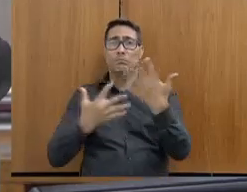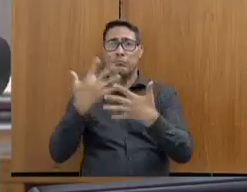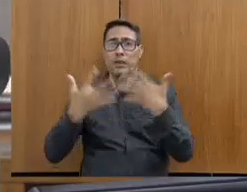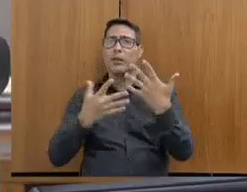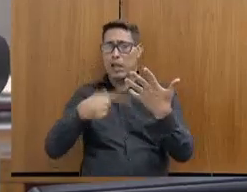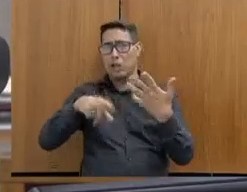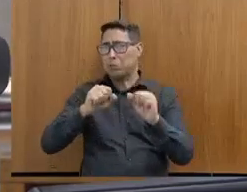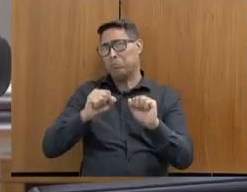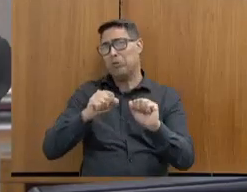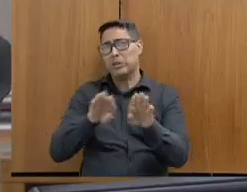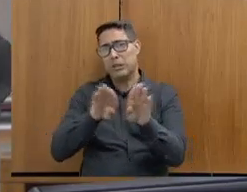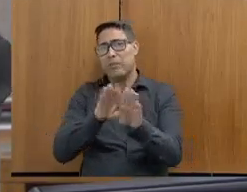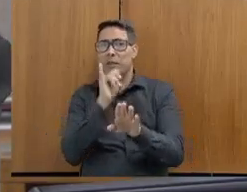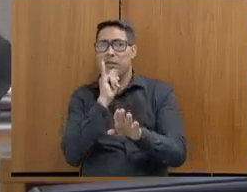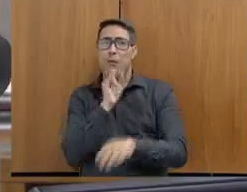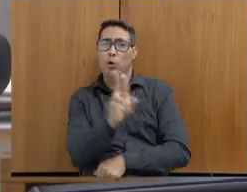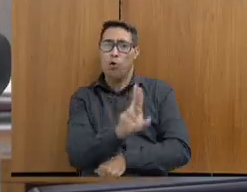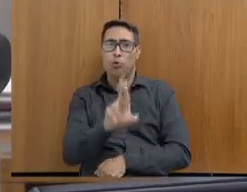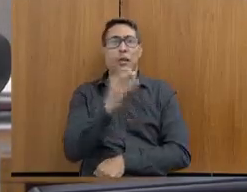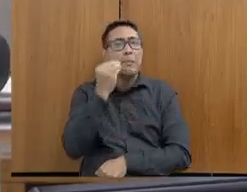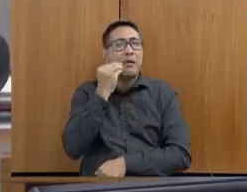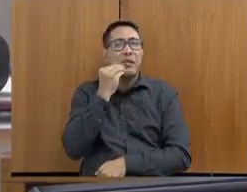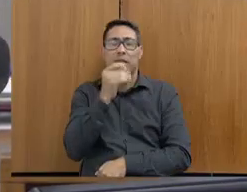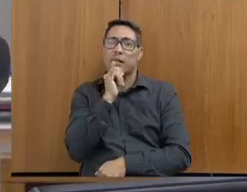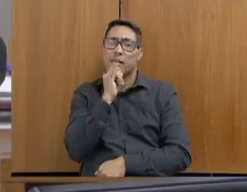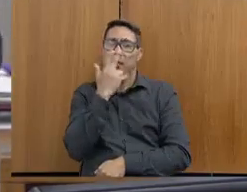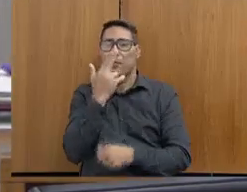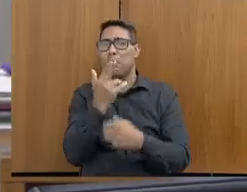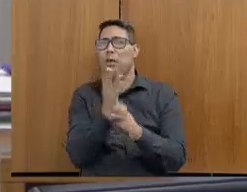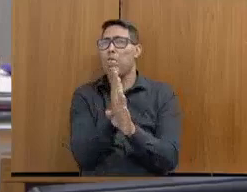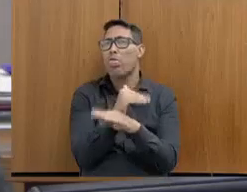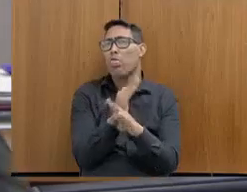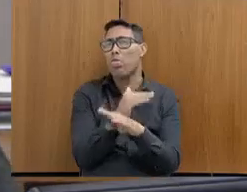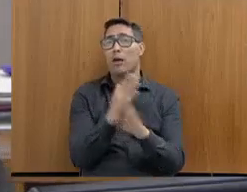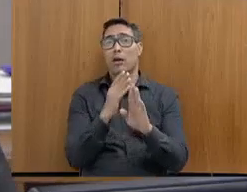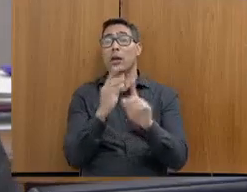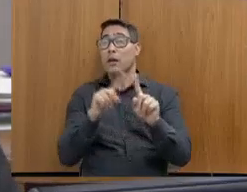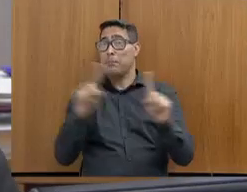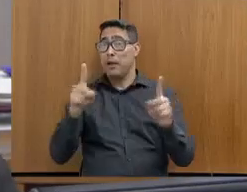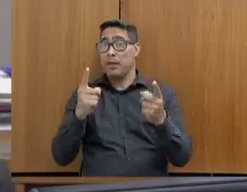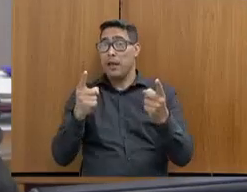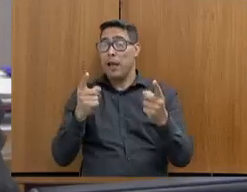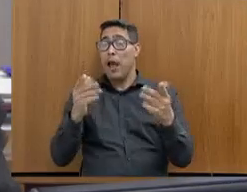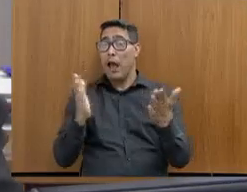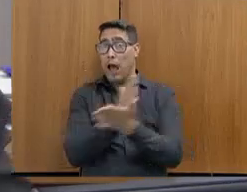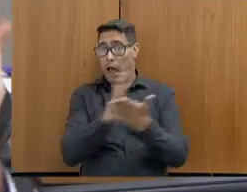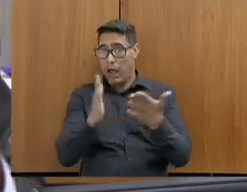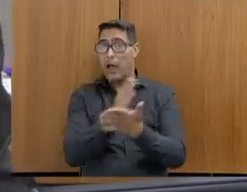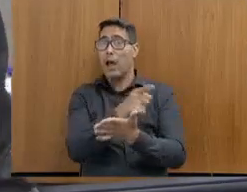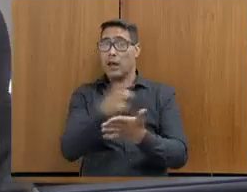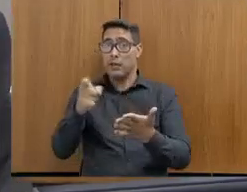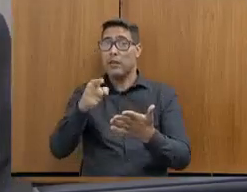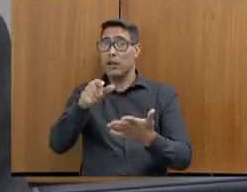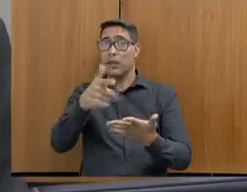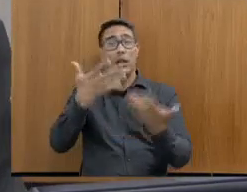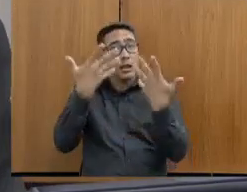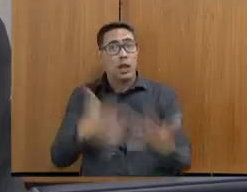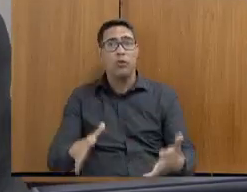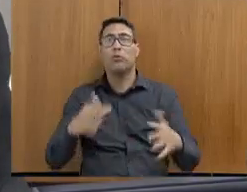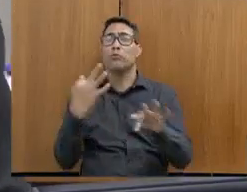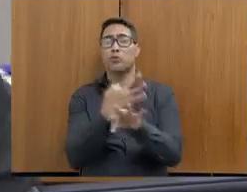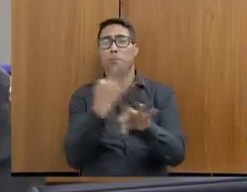ela existe também mas a grande maioria é porque o cidadão não aguenta a pressão e não aguenta sobrecarga de trabalho